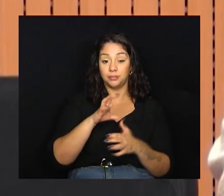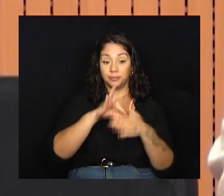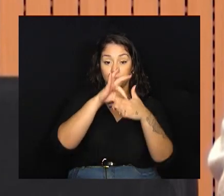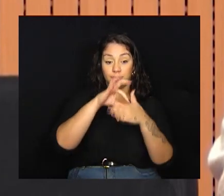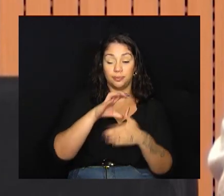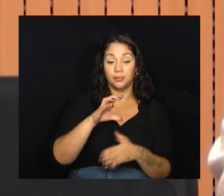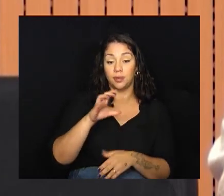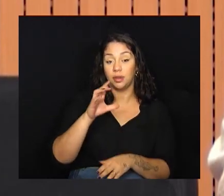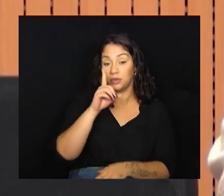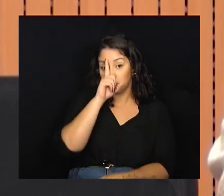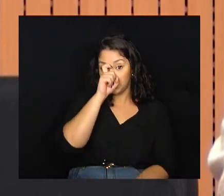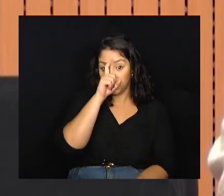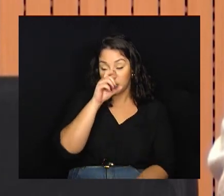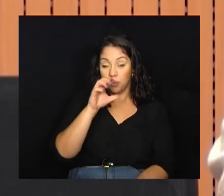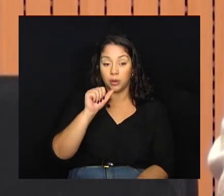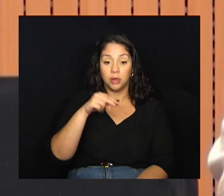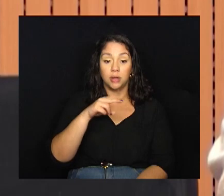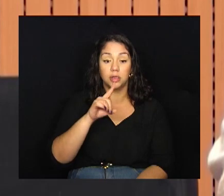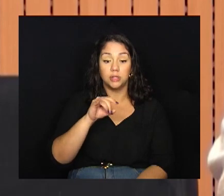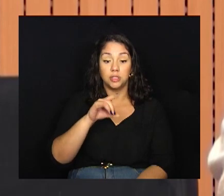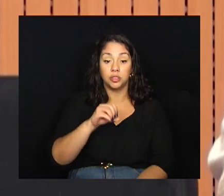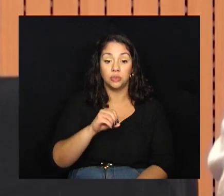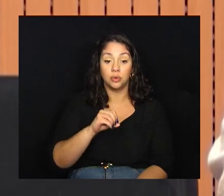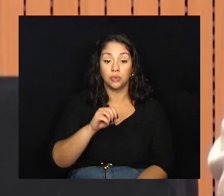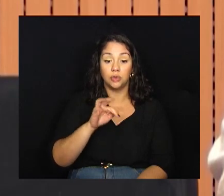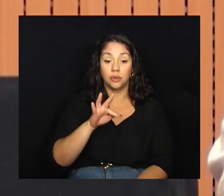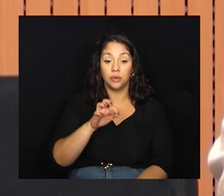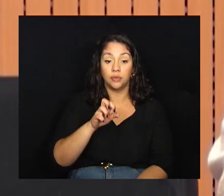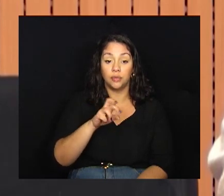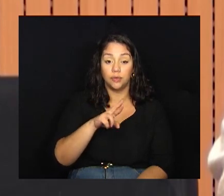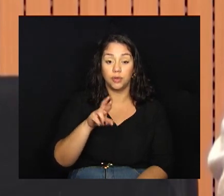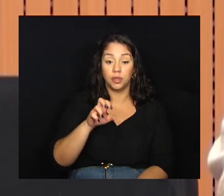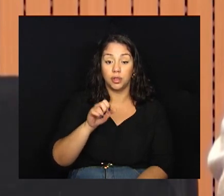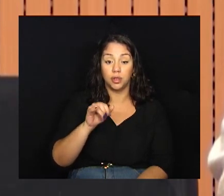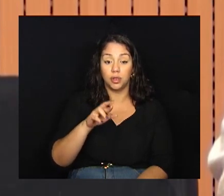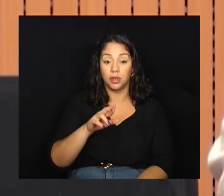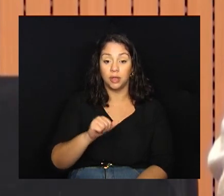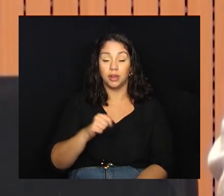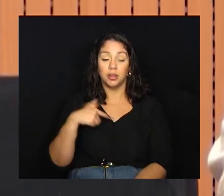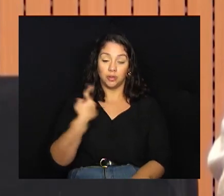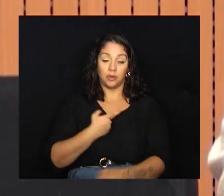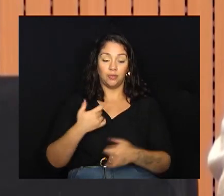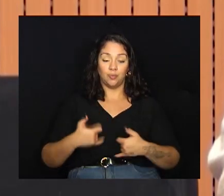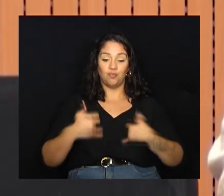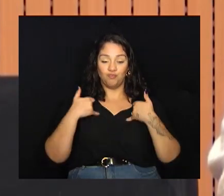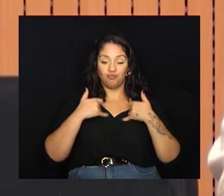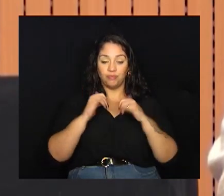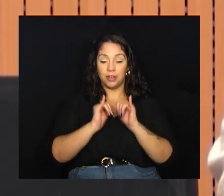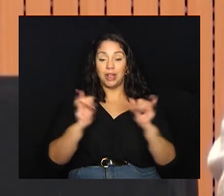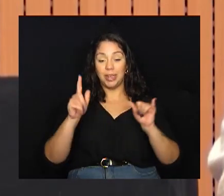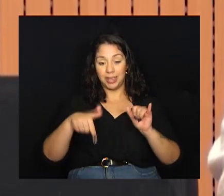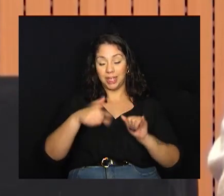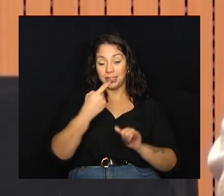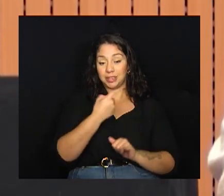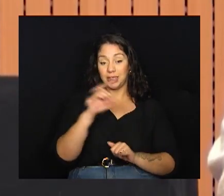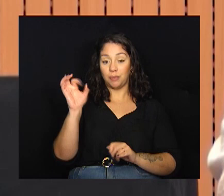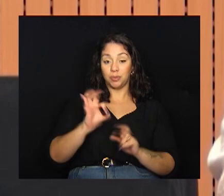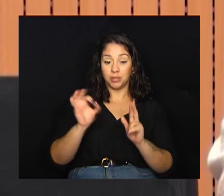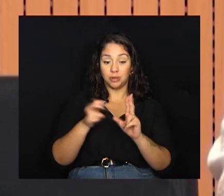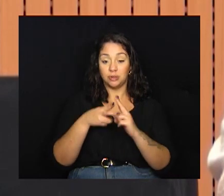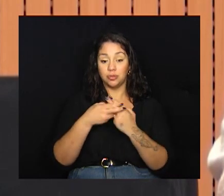E a gente tem orgulho dizer que somos 100 o objetivo do consultório na rua